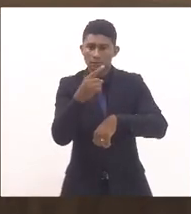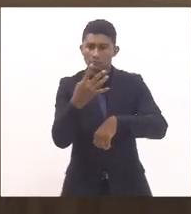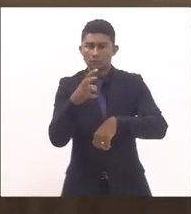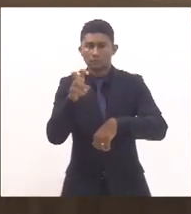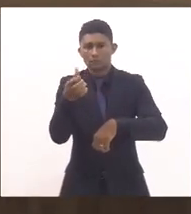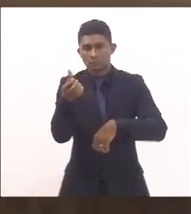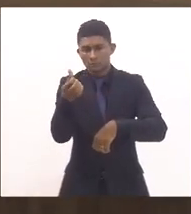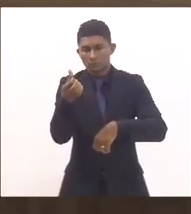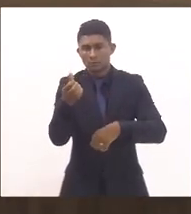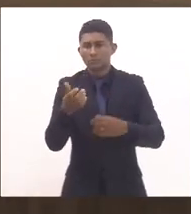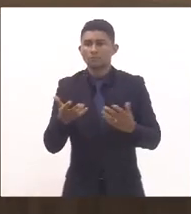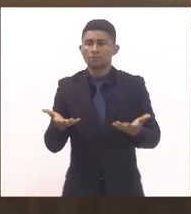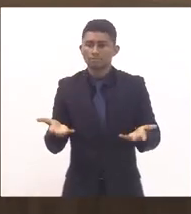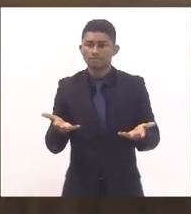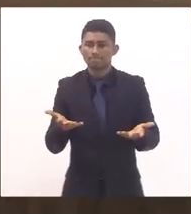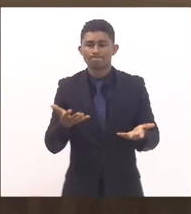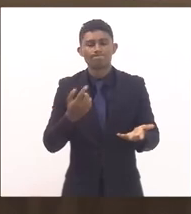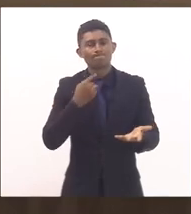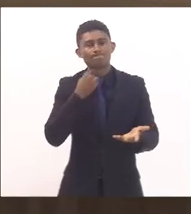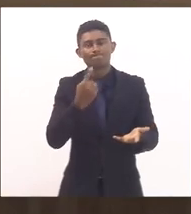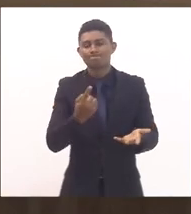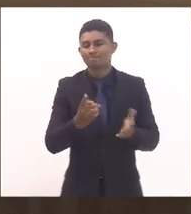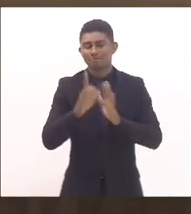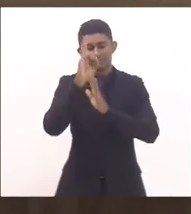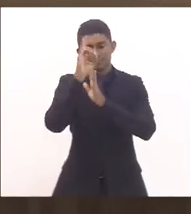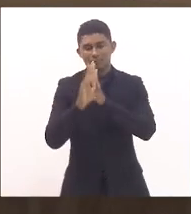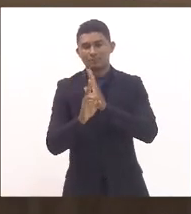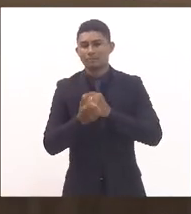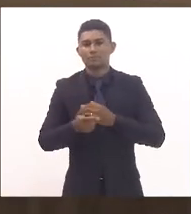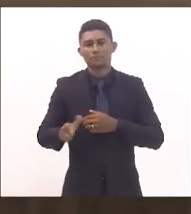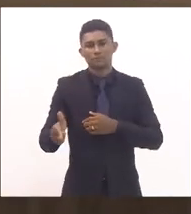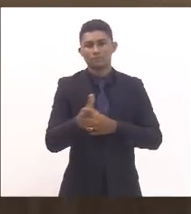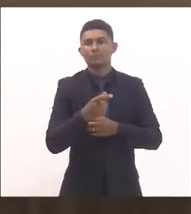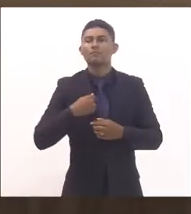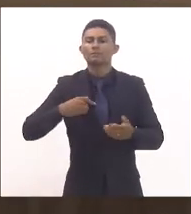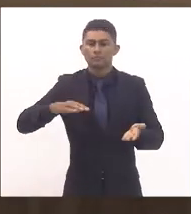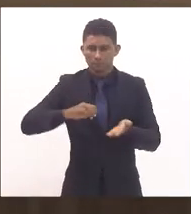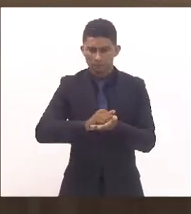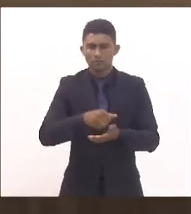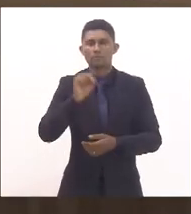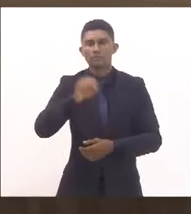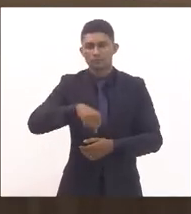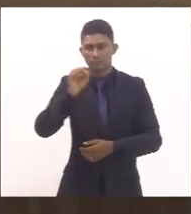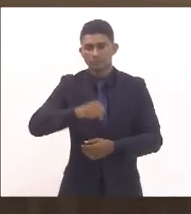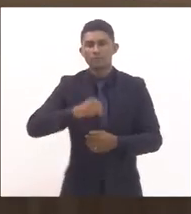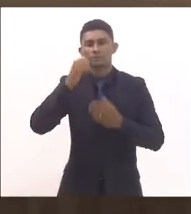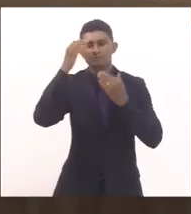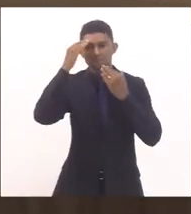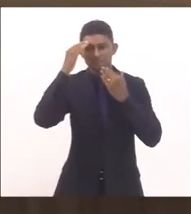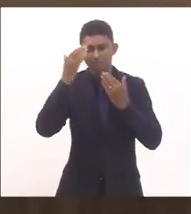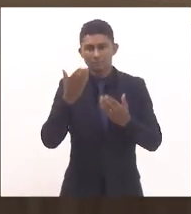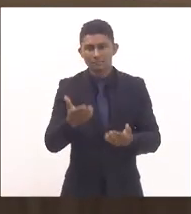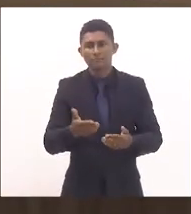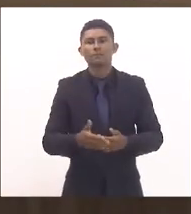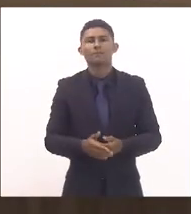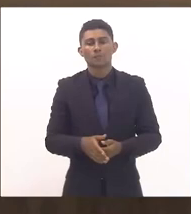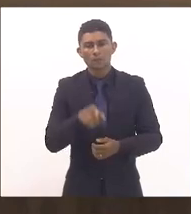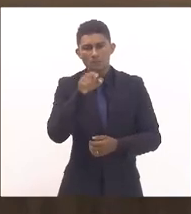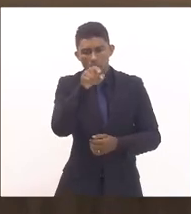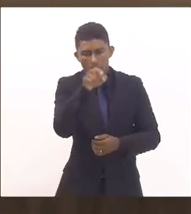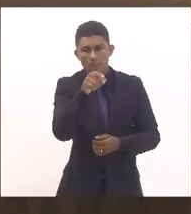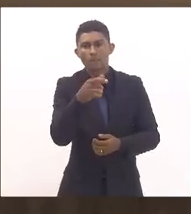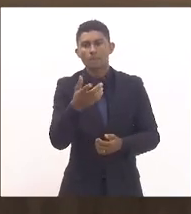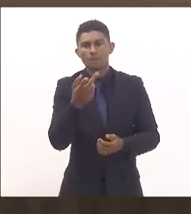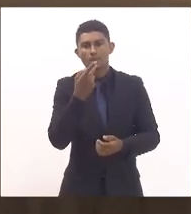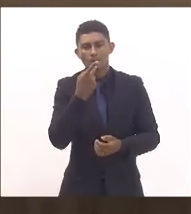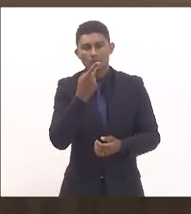46 minutos, não tenho mais direito a falar, mas inscrevi, eu escrevi. Eu agradeço a sua